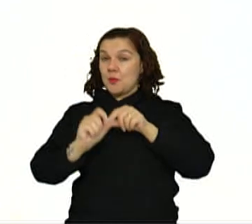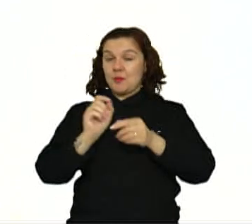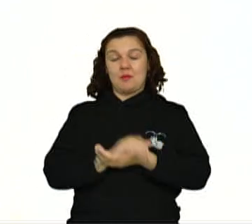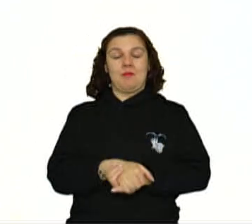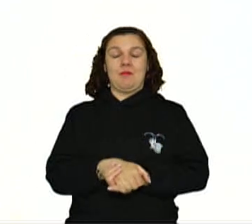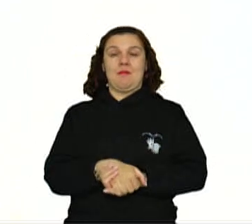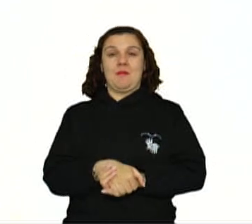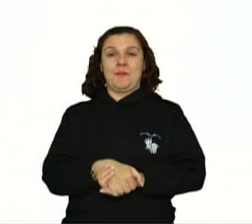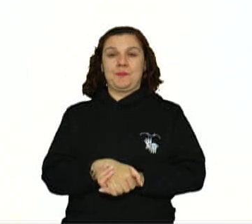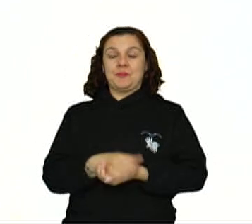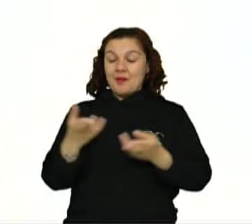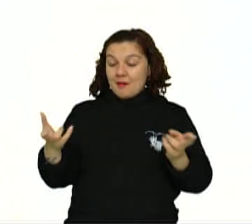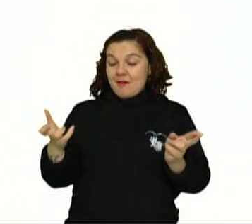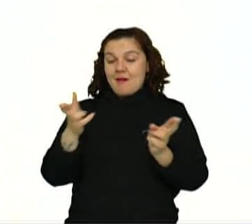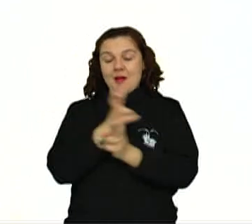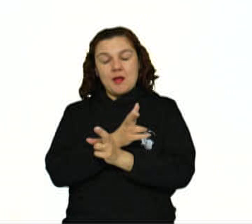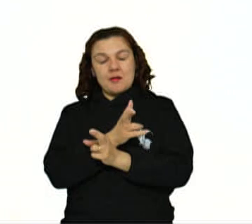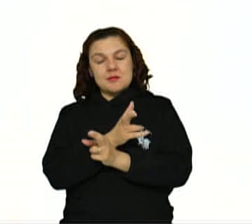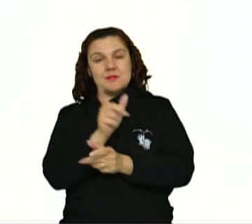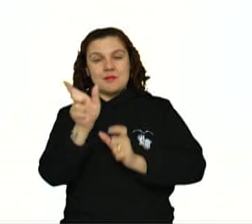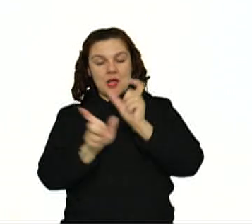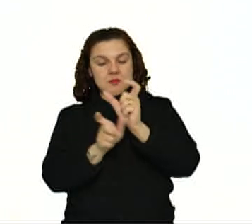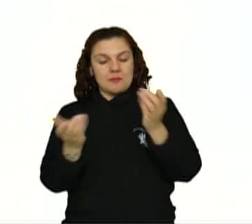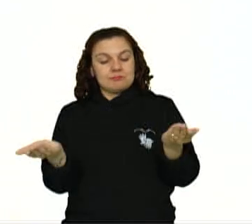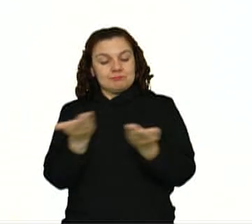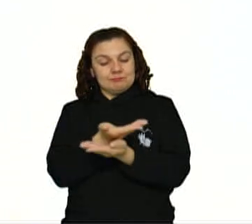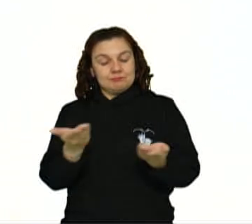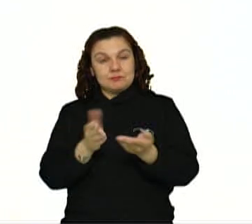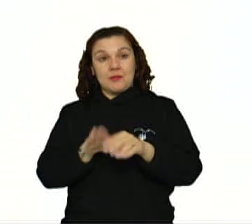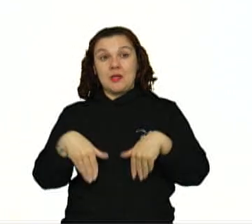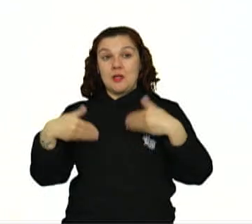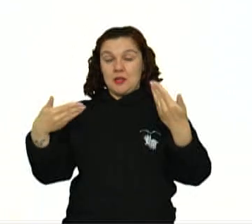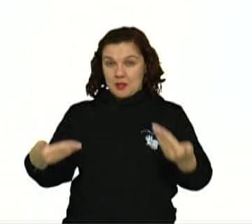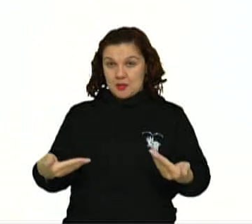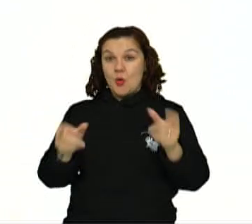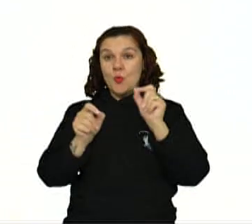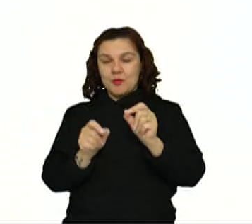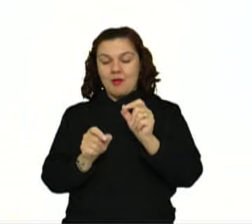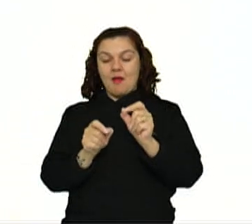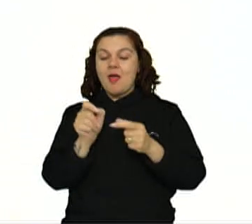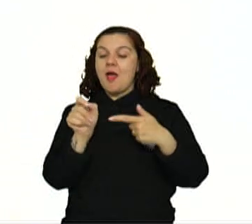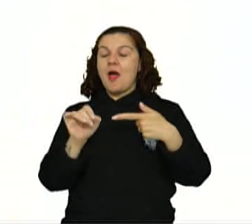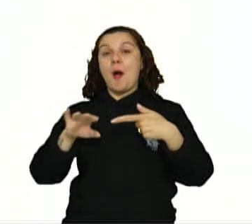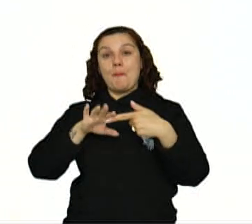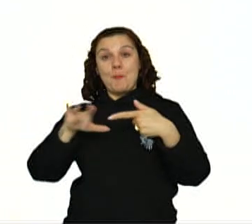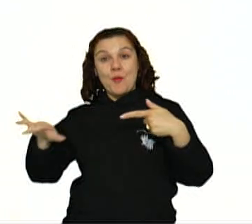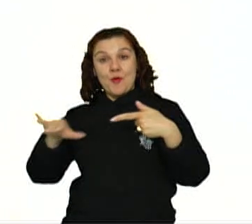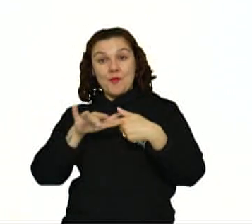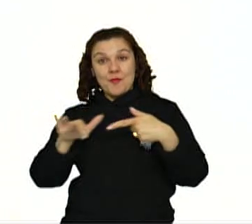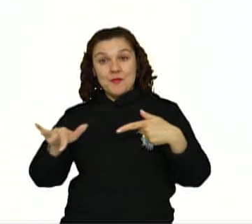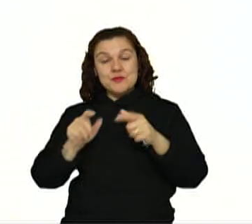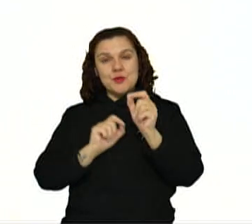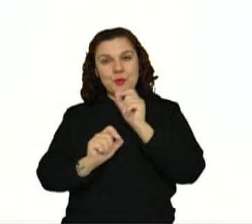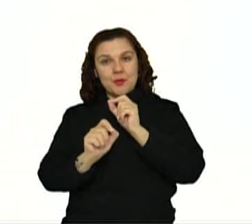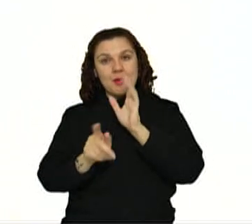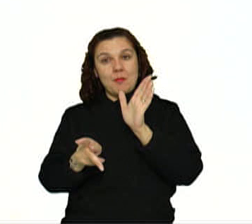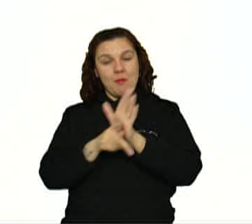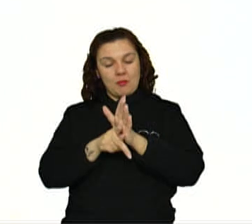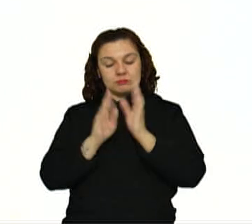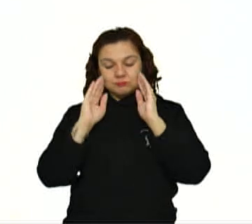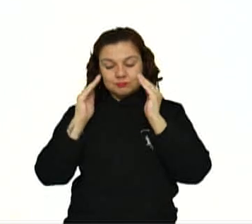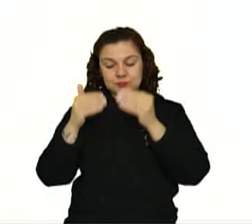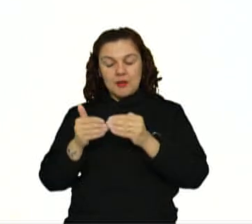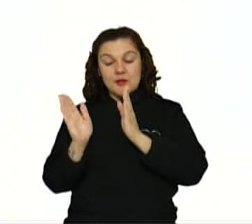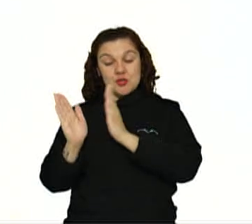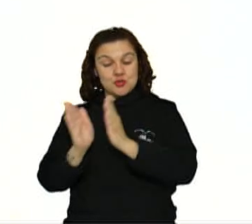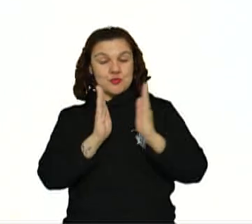relações que as palavras estabelecem entre si. Enquanto a morfologia se dedica à análise individual